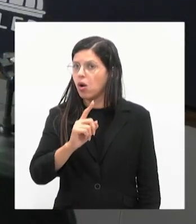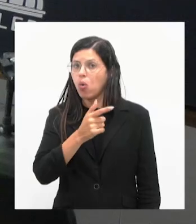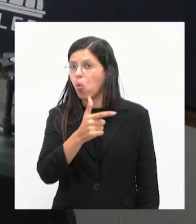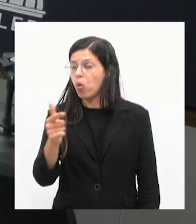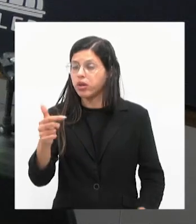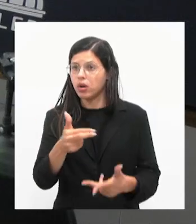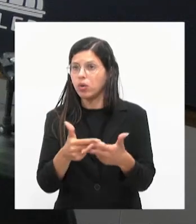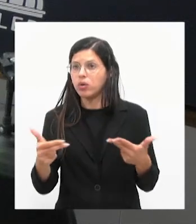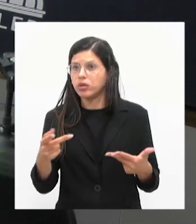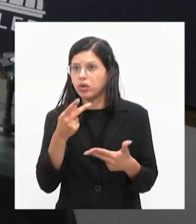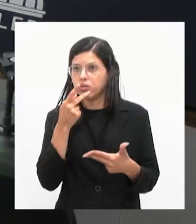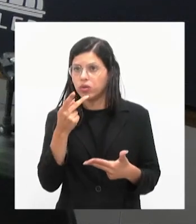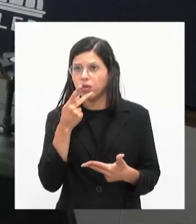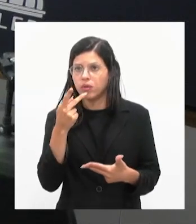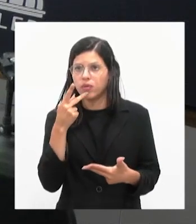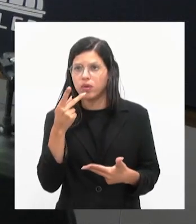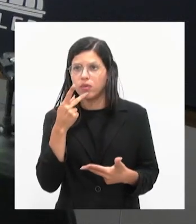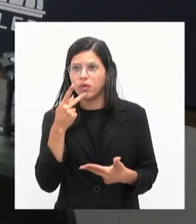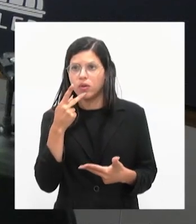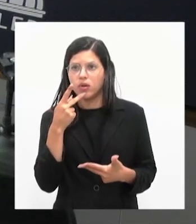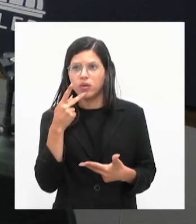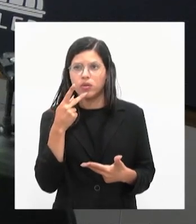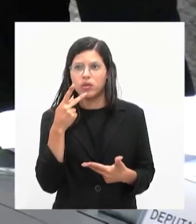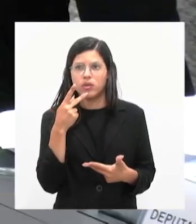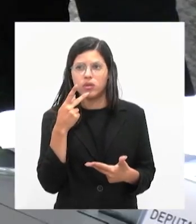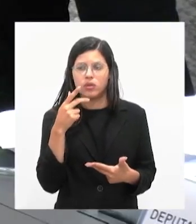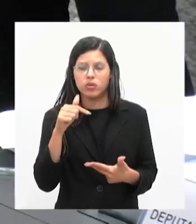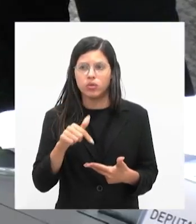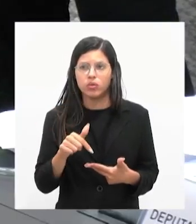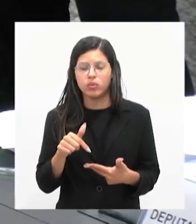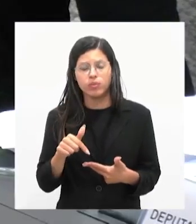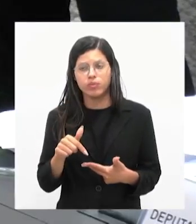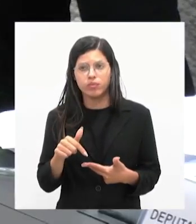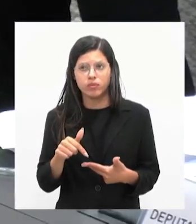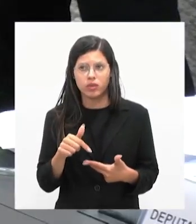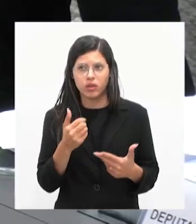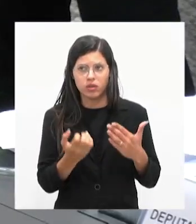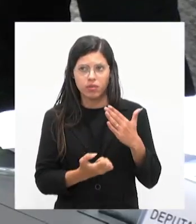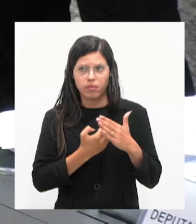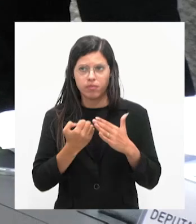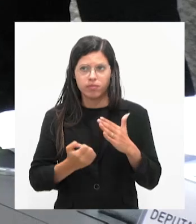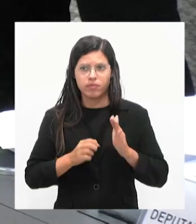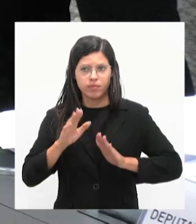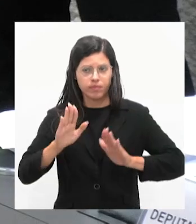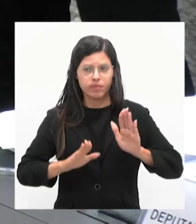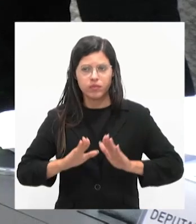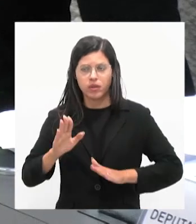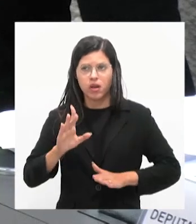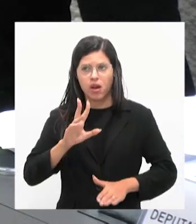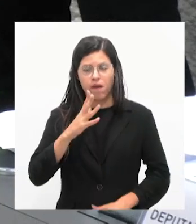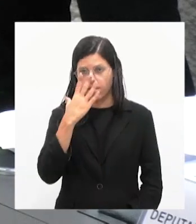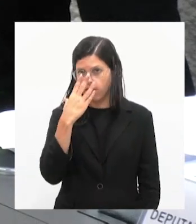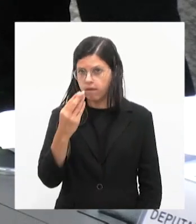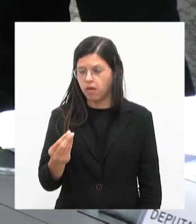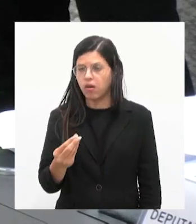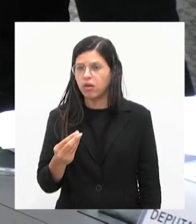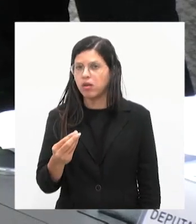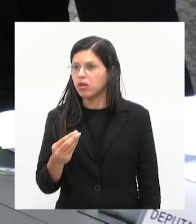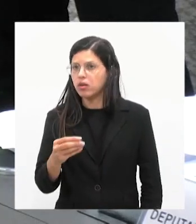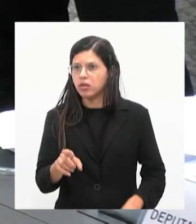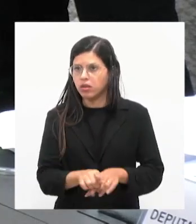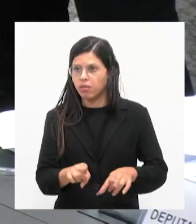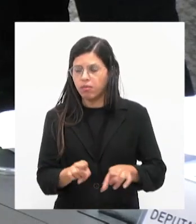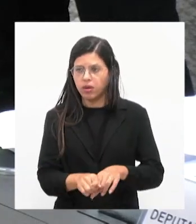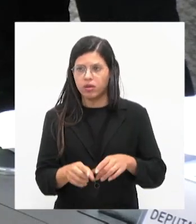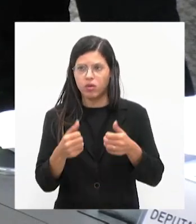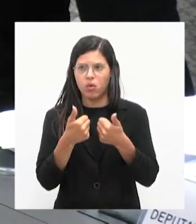situação. Eu estou falando daqueles que têm as concessões. Tanto a van quanto a questão dos ônibus,